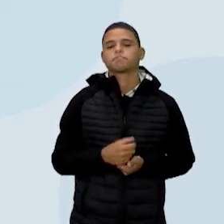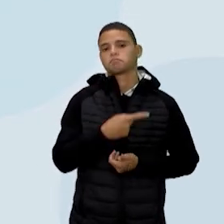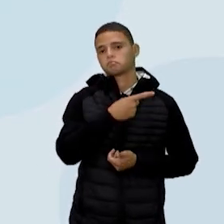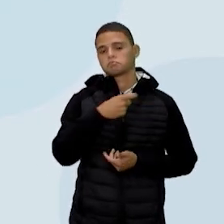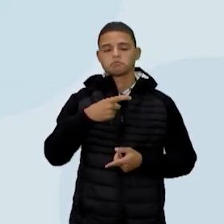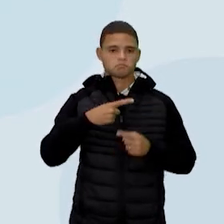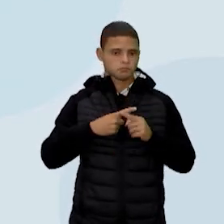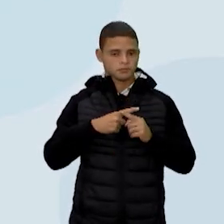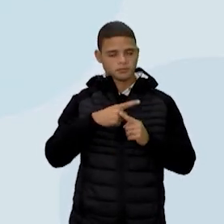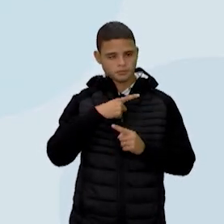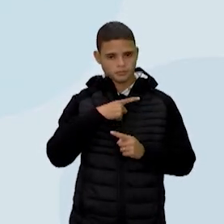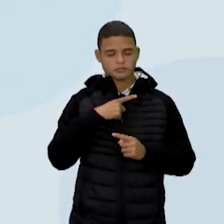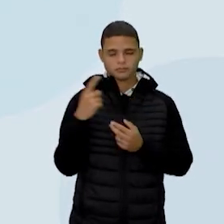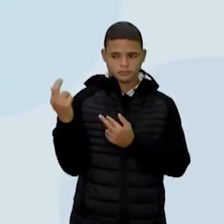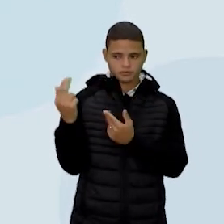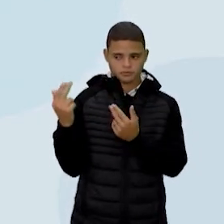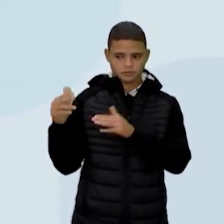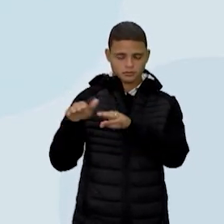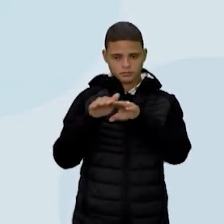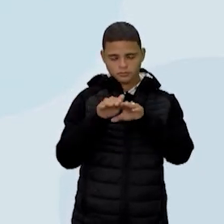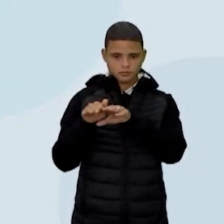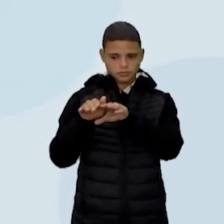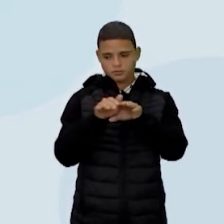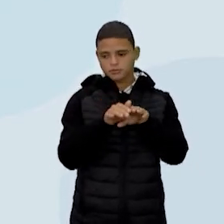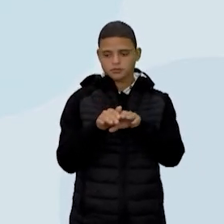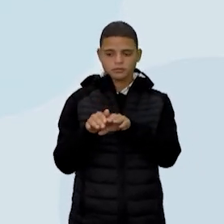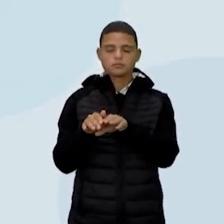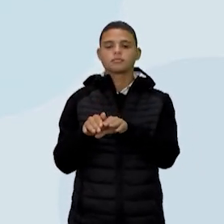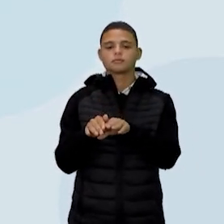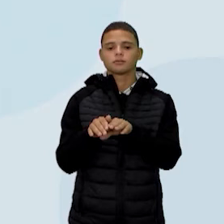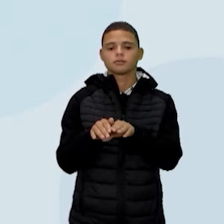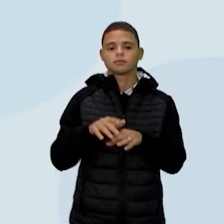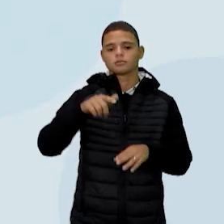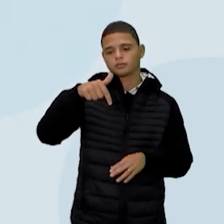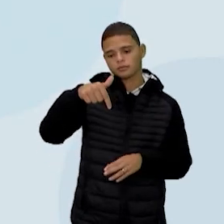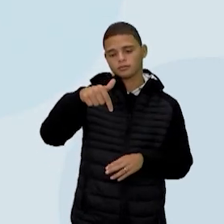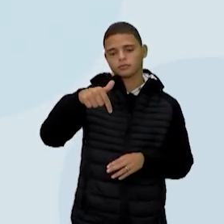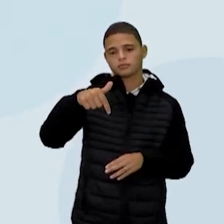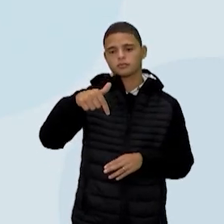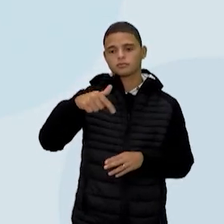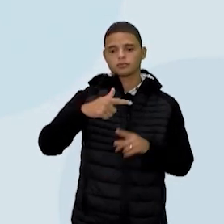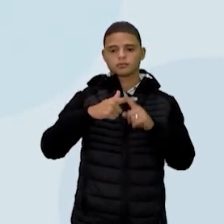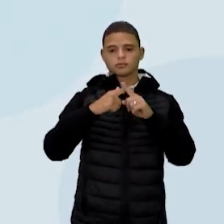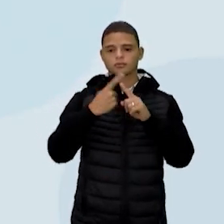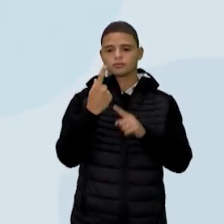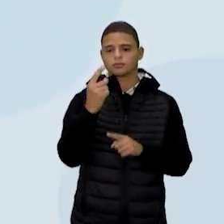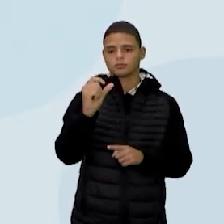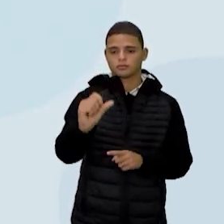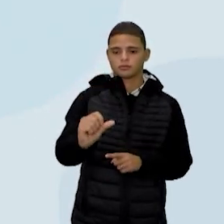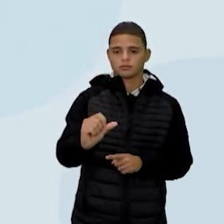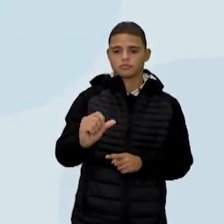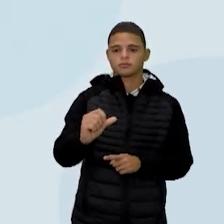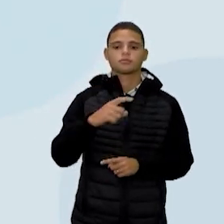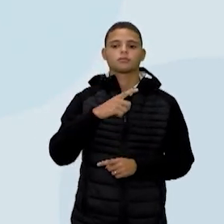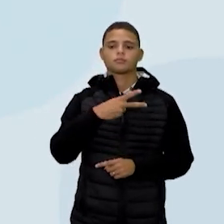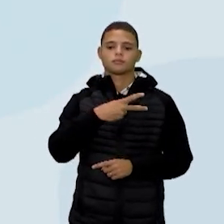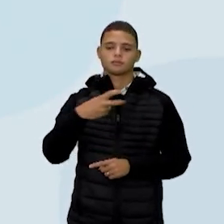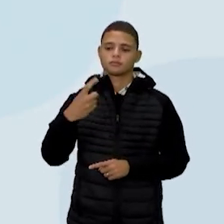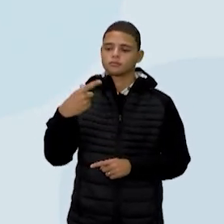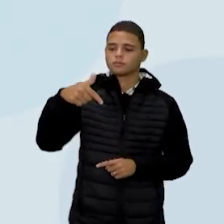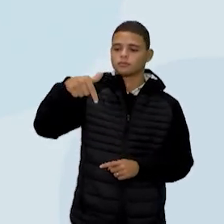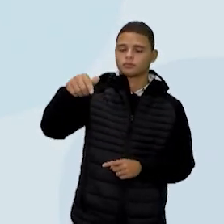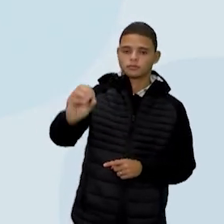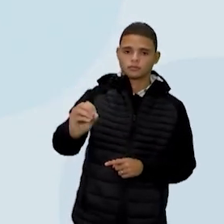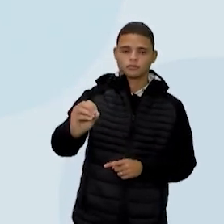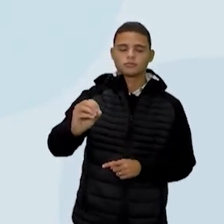porque estabelecemos uma igualdade, né? Fazendo 7 vezes 10, nós temos os 70. E